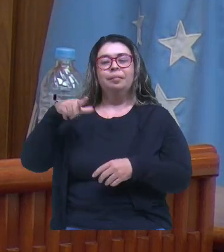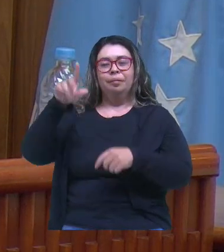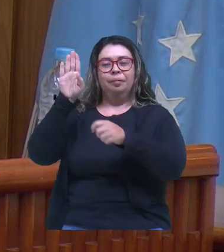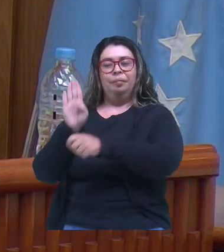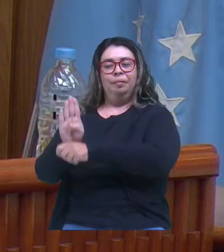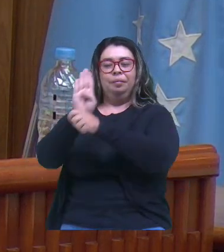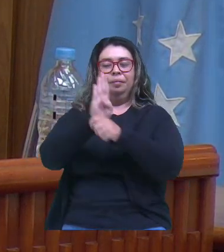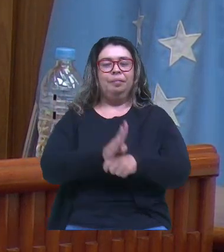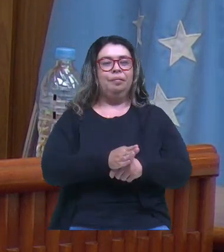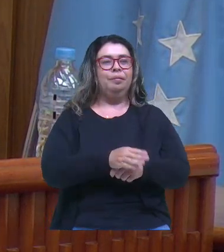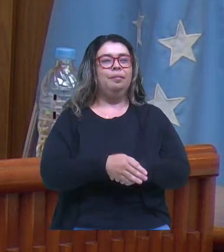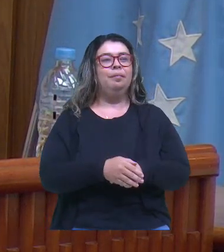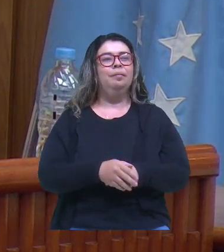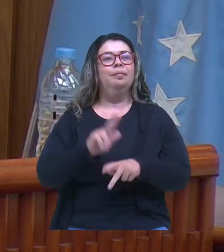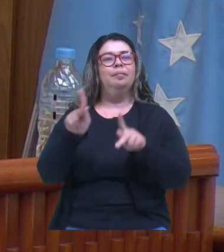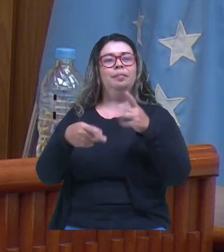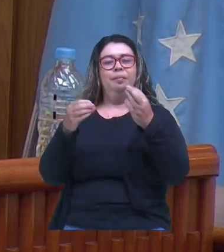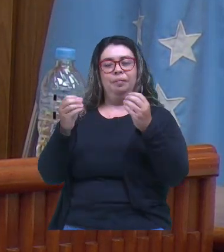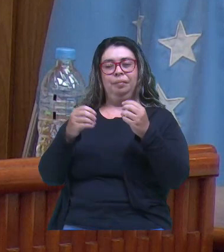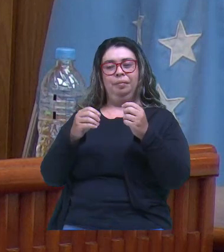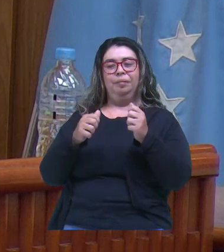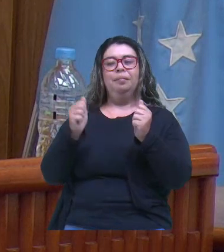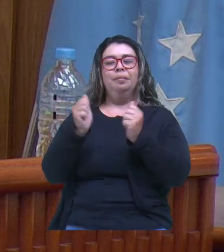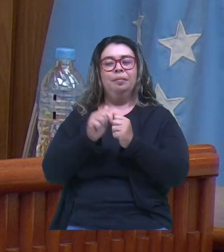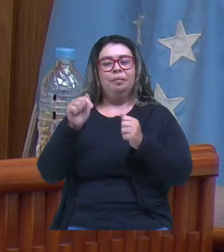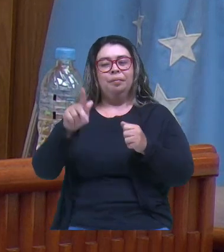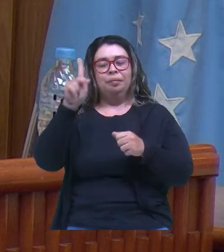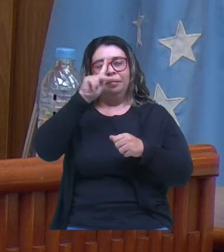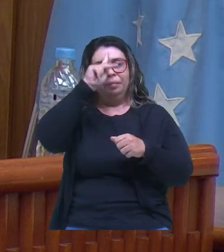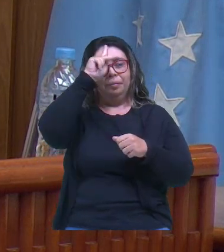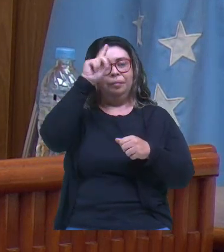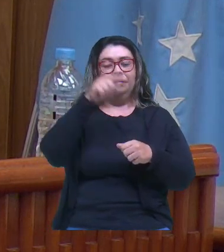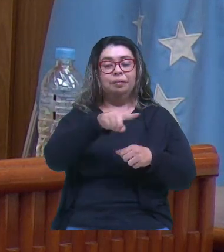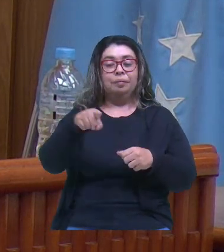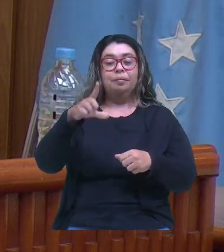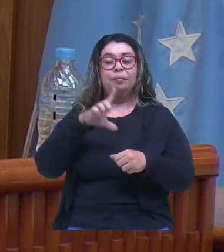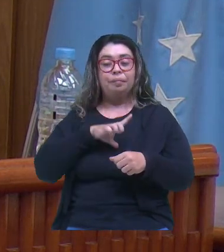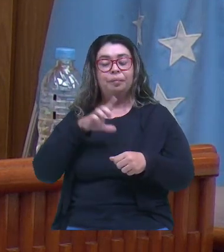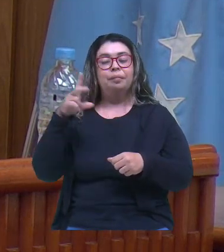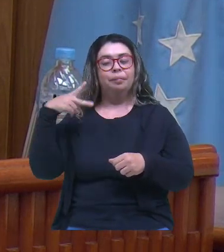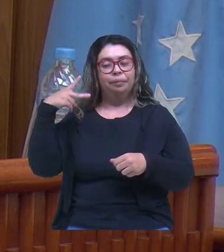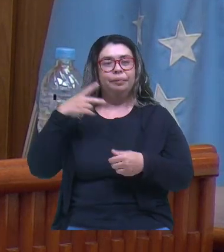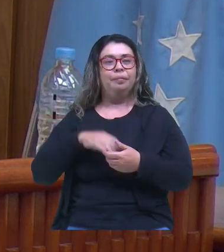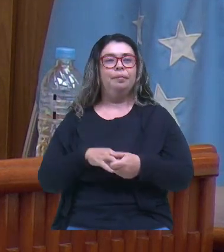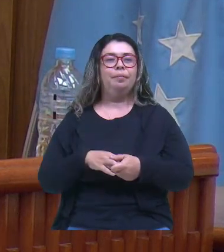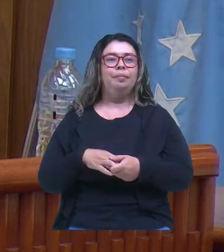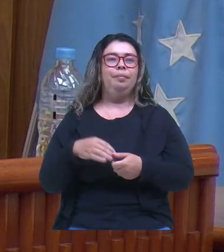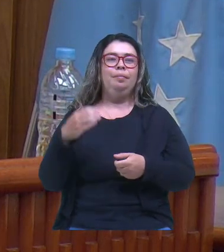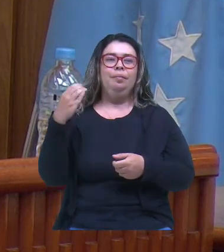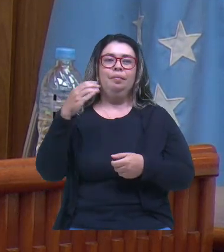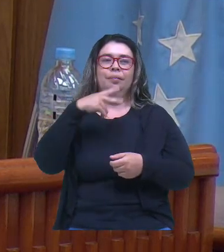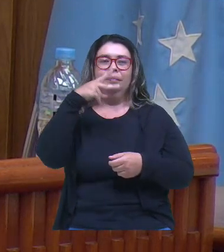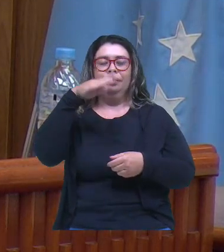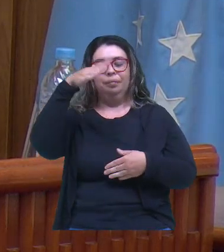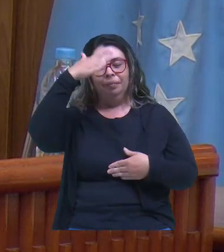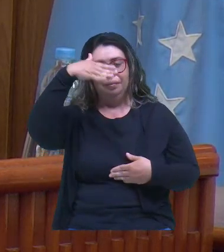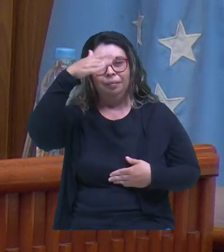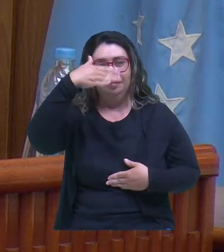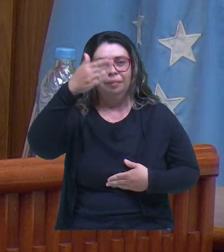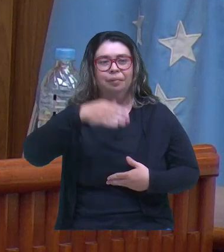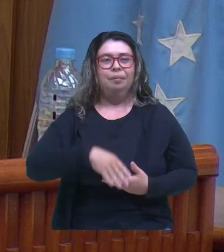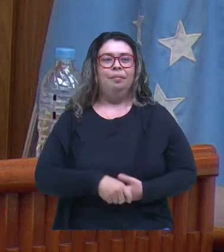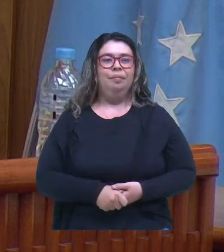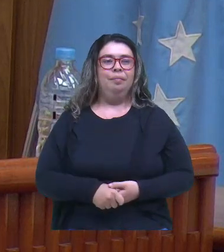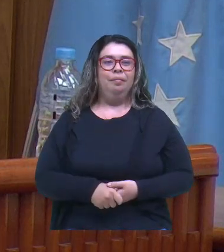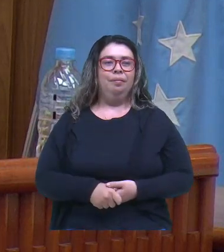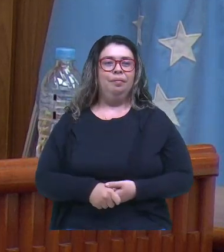a população com essa força que vocês têm. e quero me dirigir aos homenageados. Né?